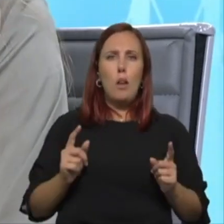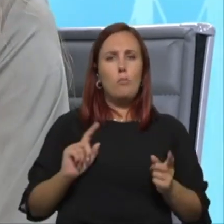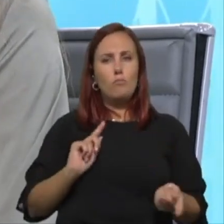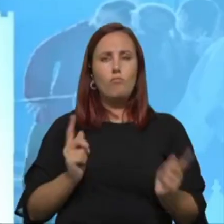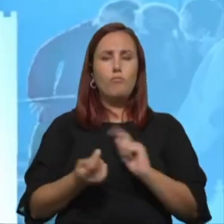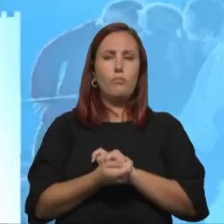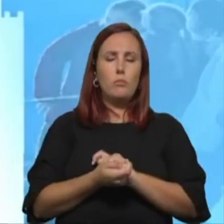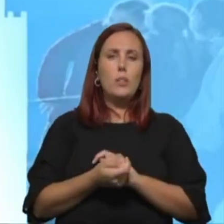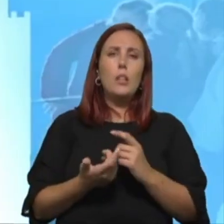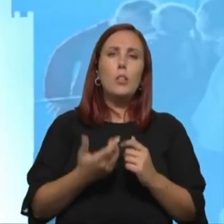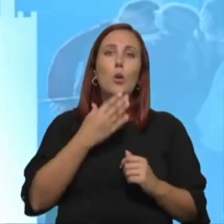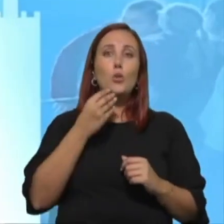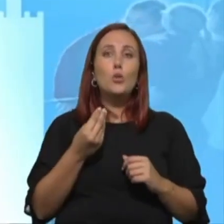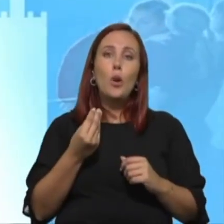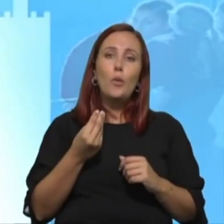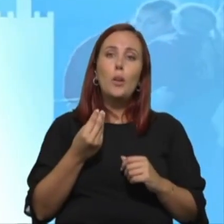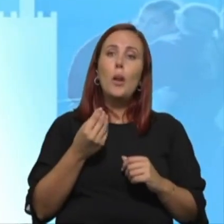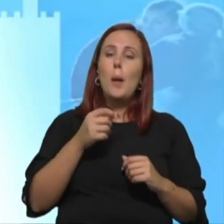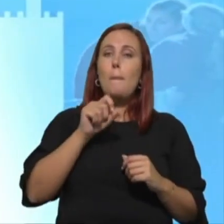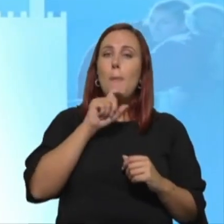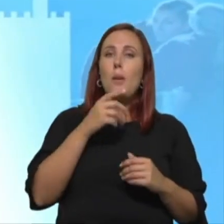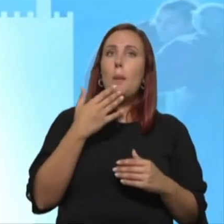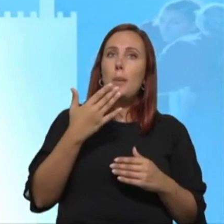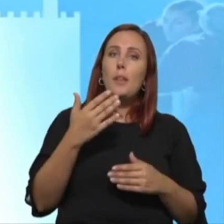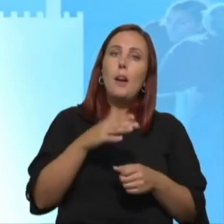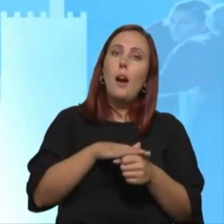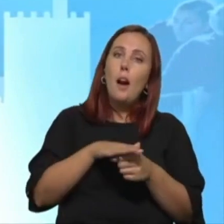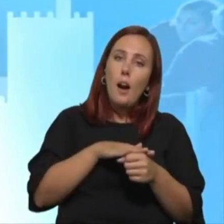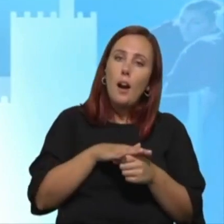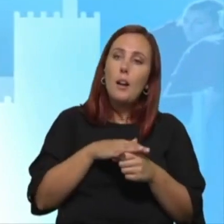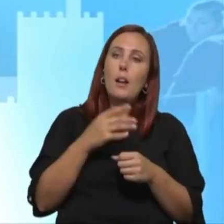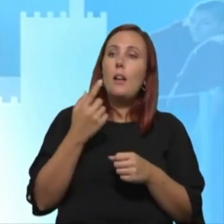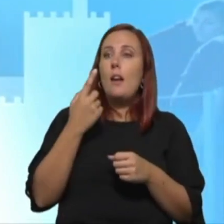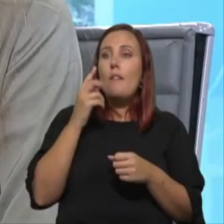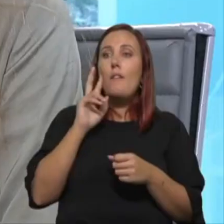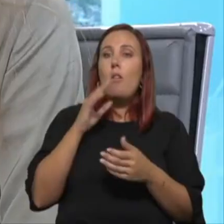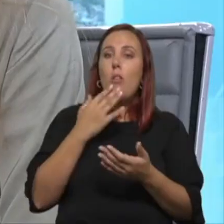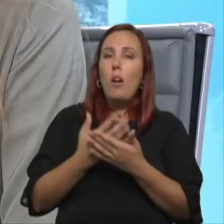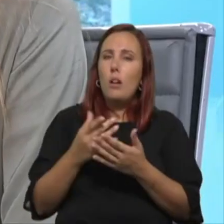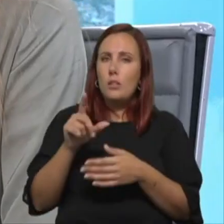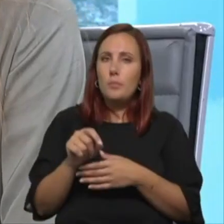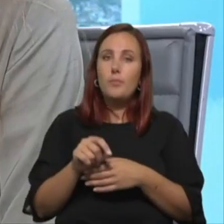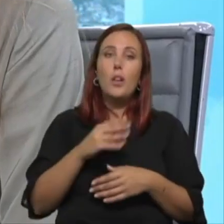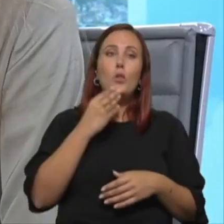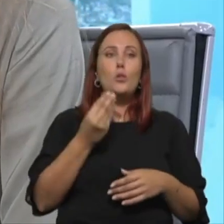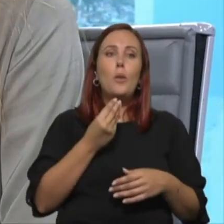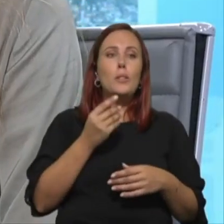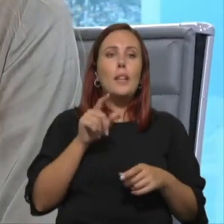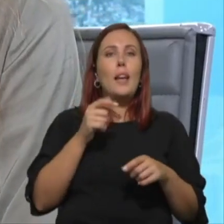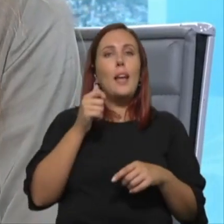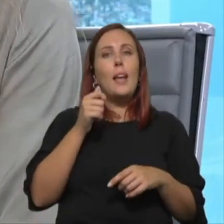um protagonismo grande ao pedir que esta área lhes seja reconhecida também. Olha, os jovens são os maiores